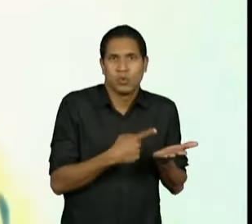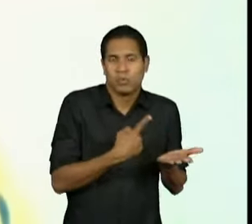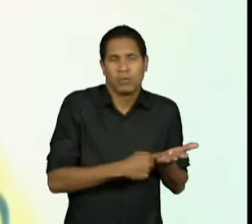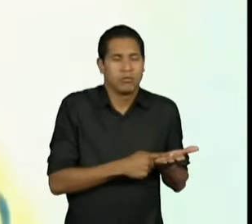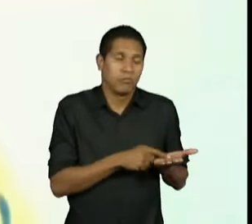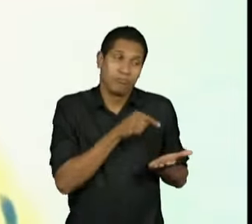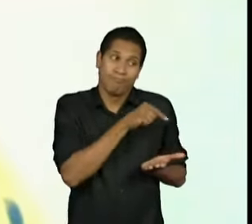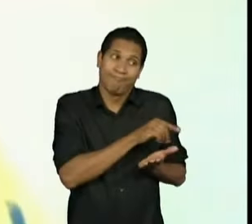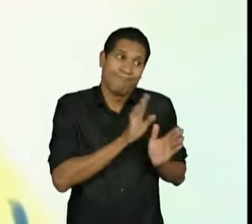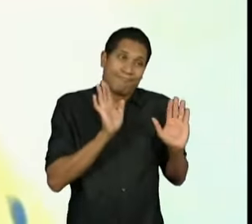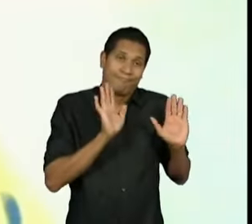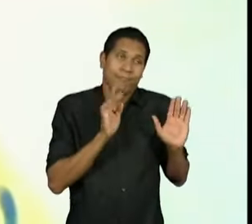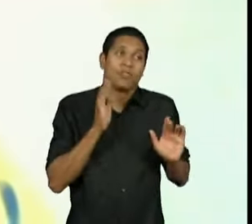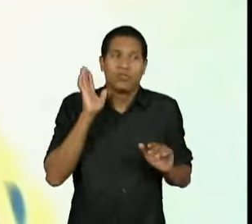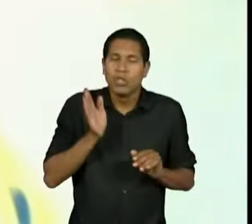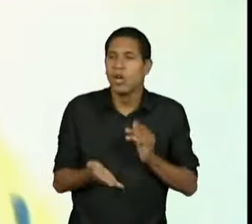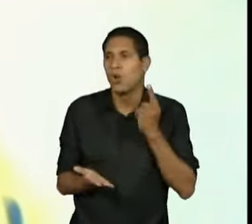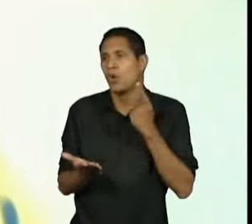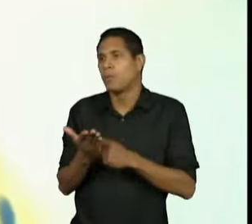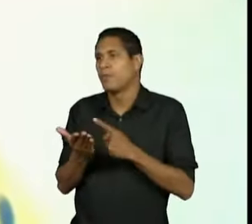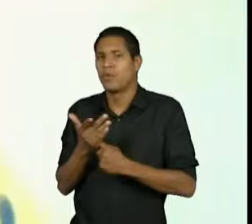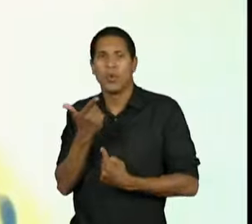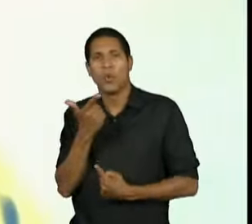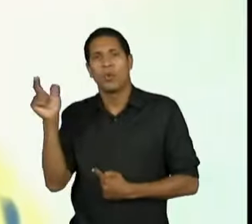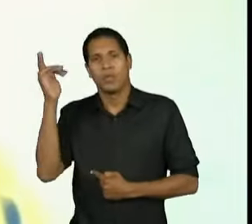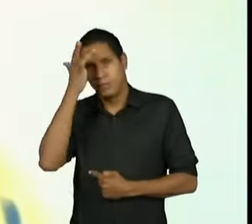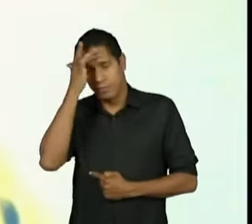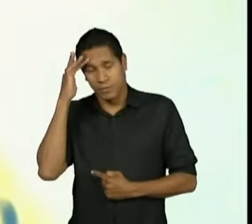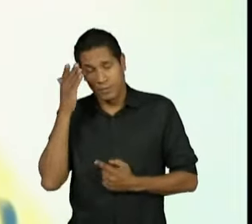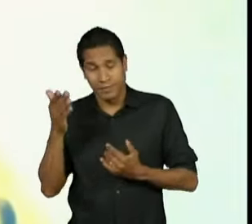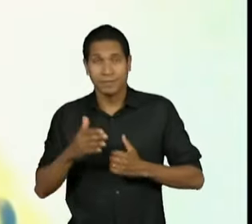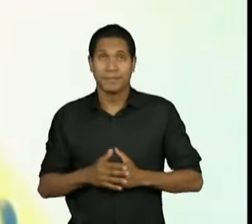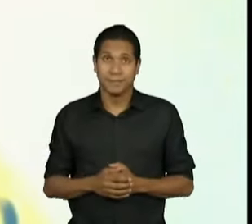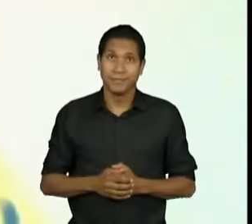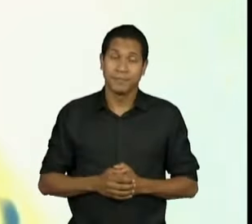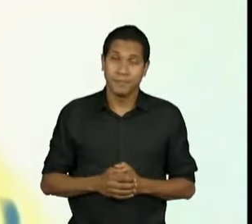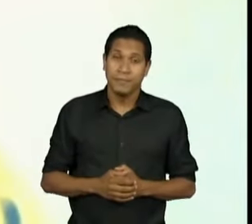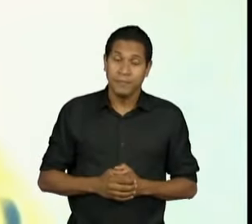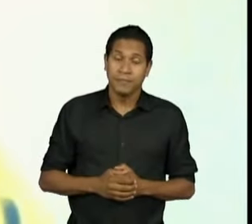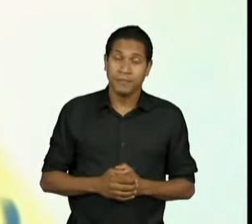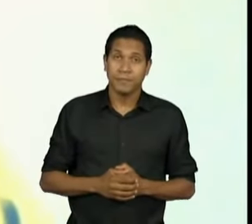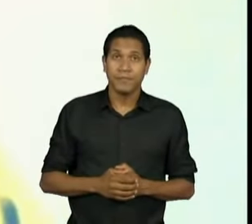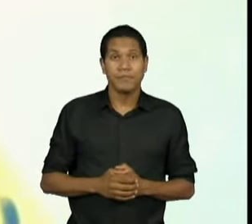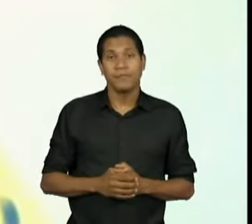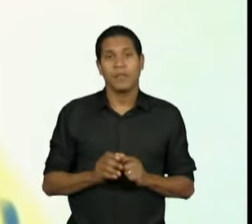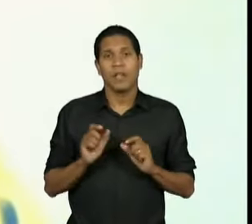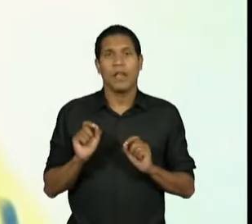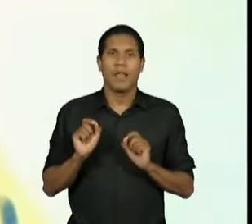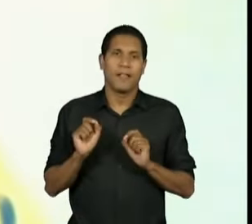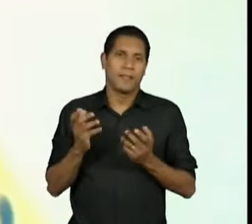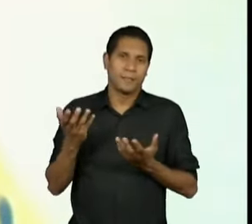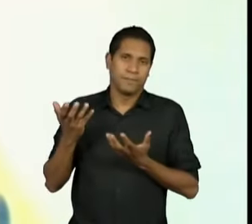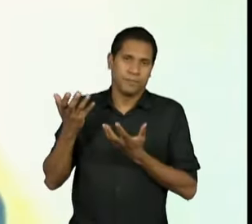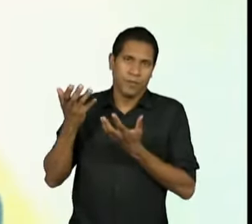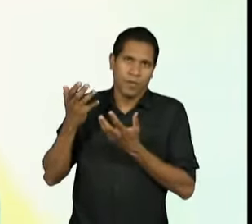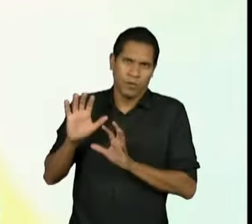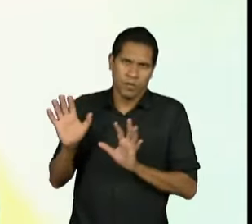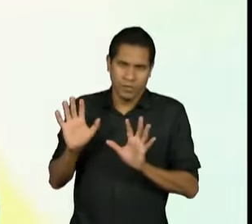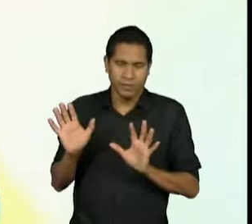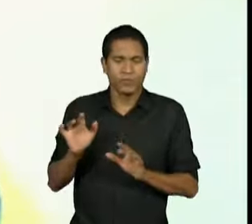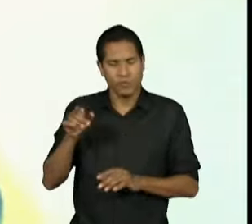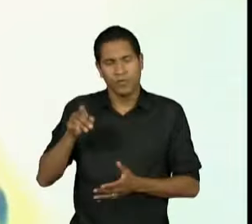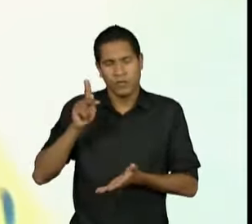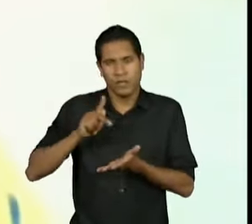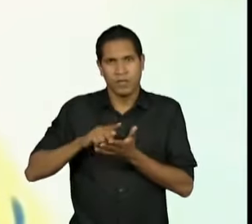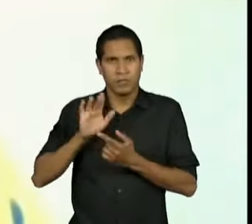eu já estou comprometido com fulano. Aí não quis, foi muito